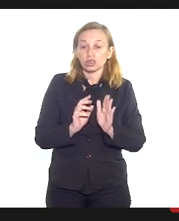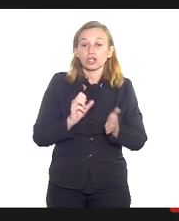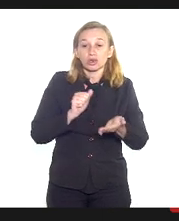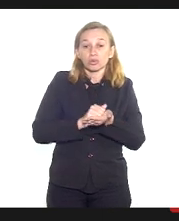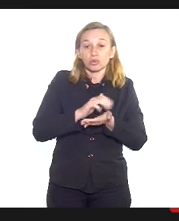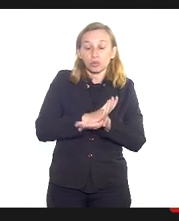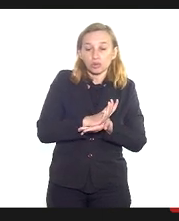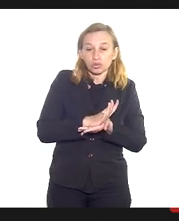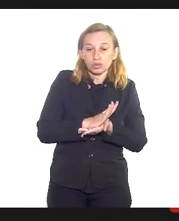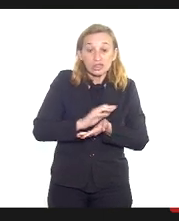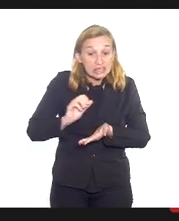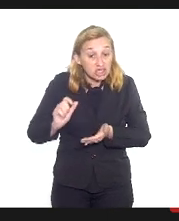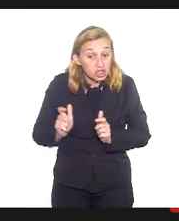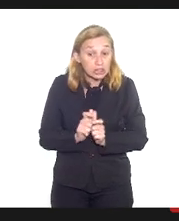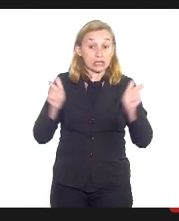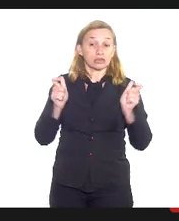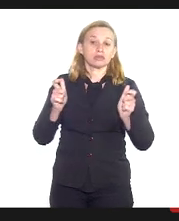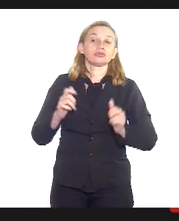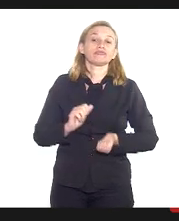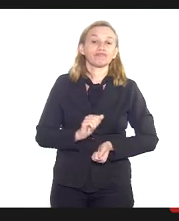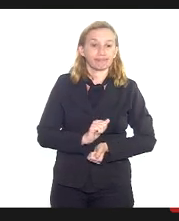multas escalonadas.